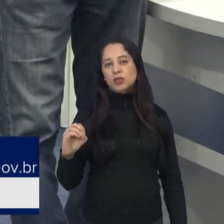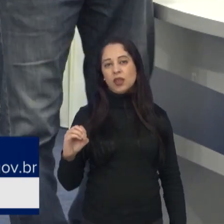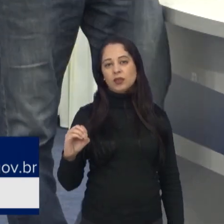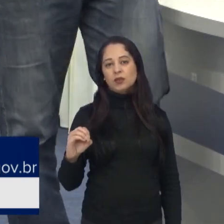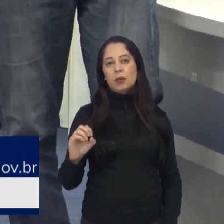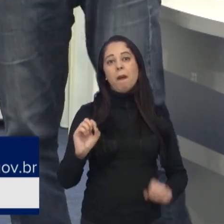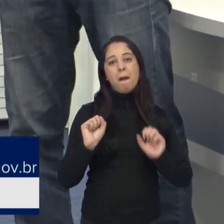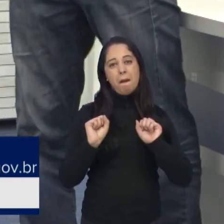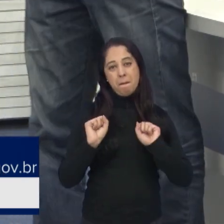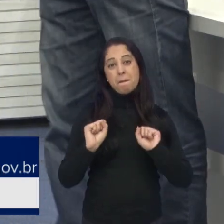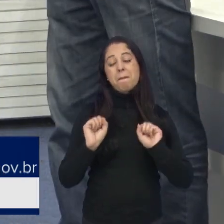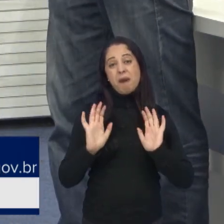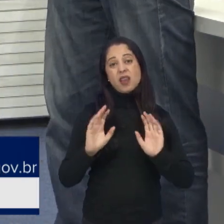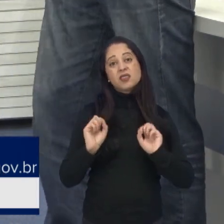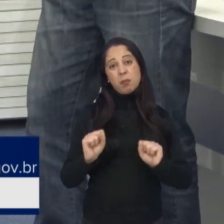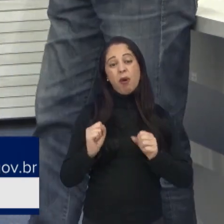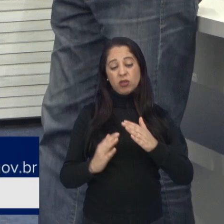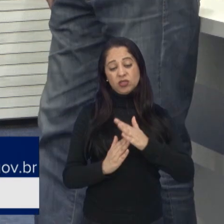caso.